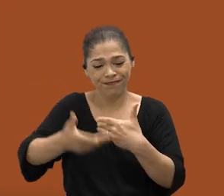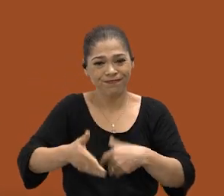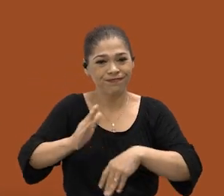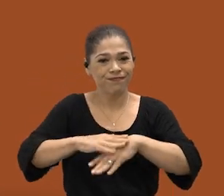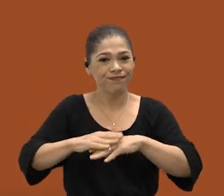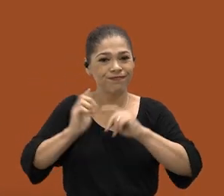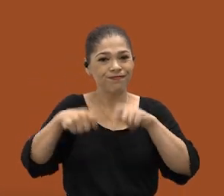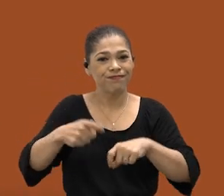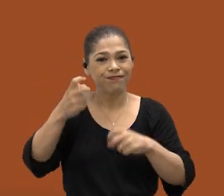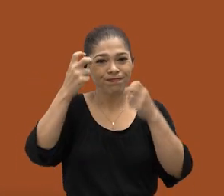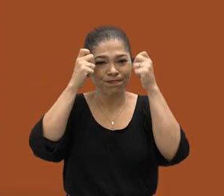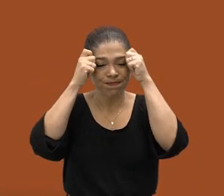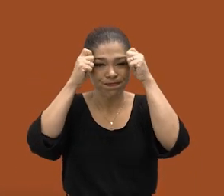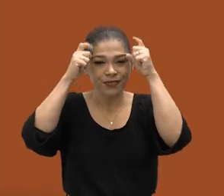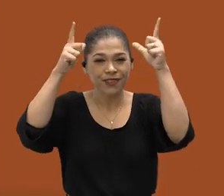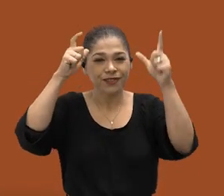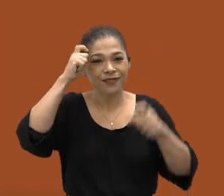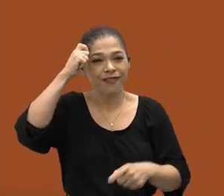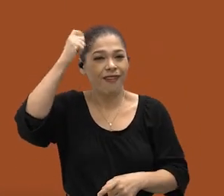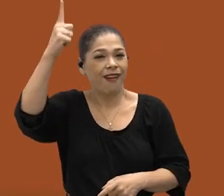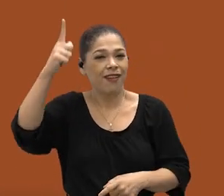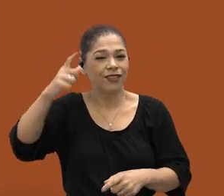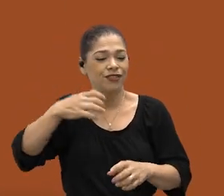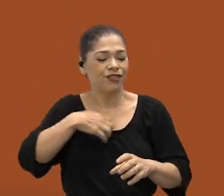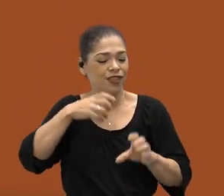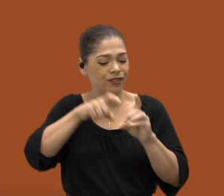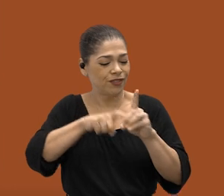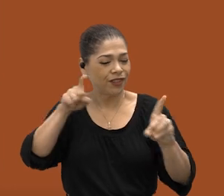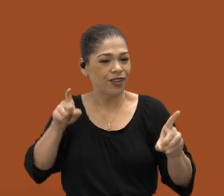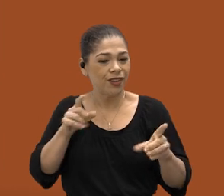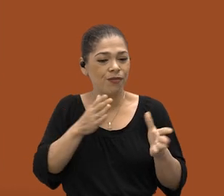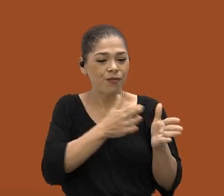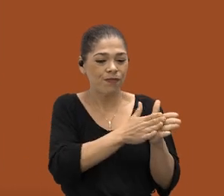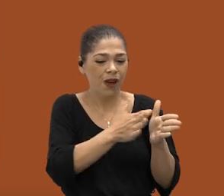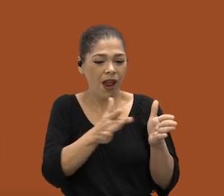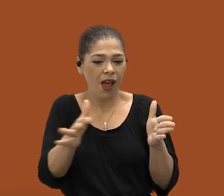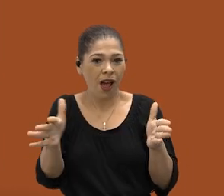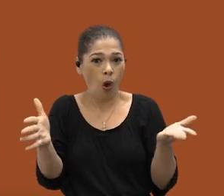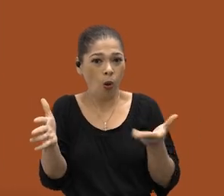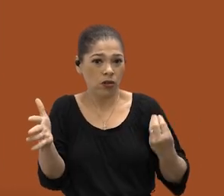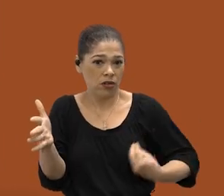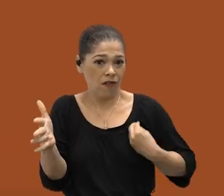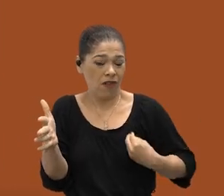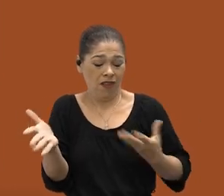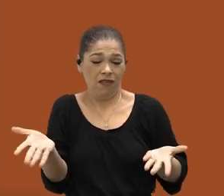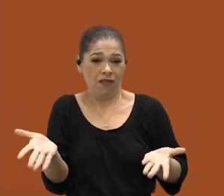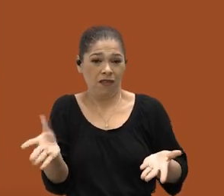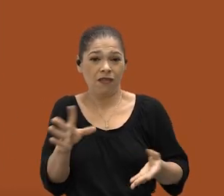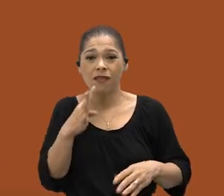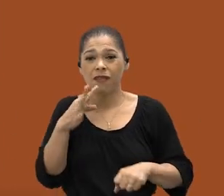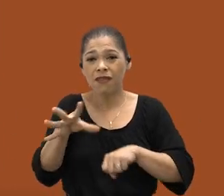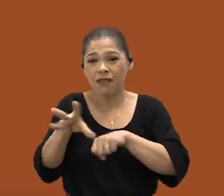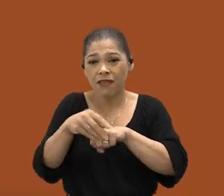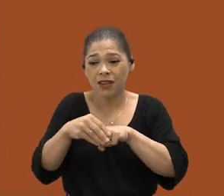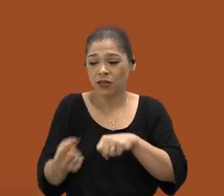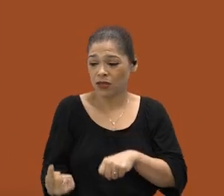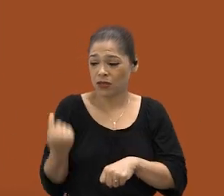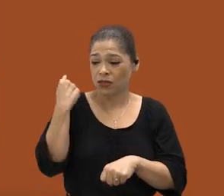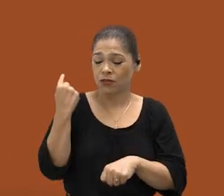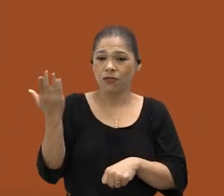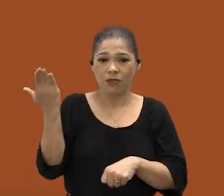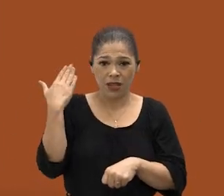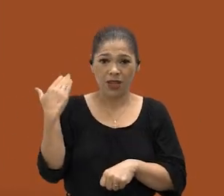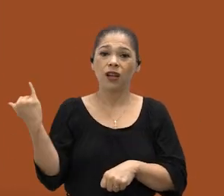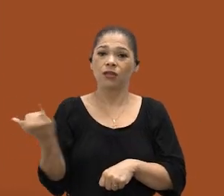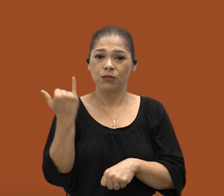é que esses estudantes possam de maneira autônoma se orientar no tempo e que vivem ou seja o conhecimento sobre o